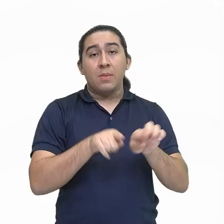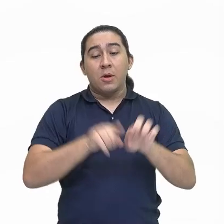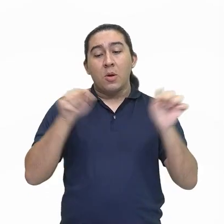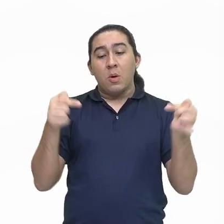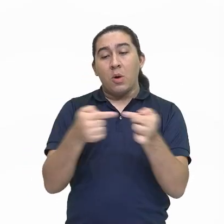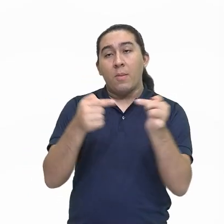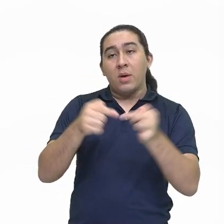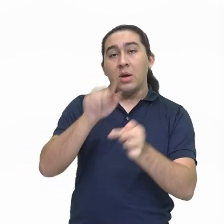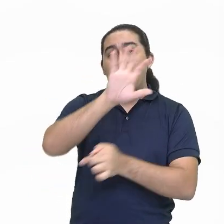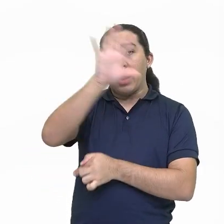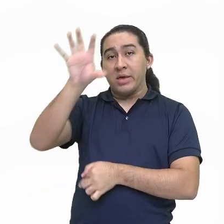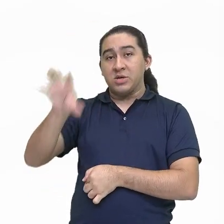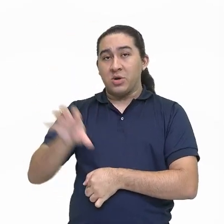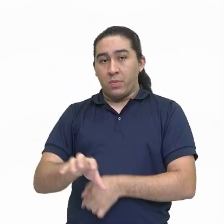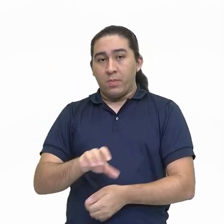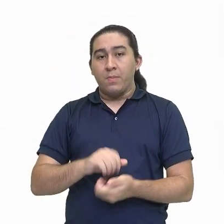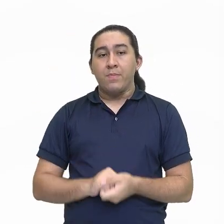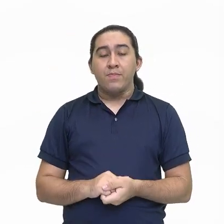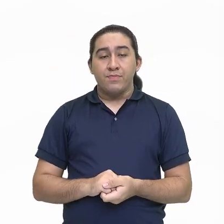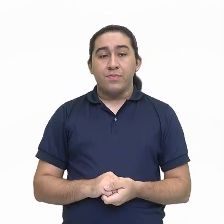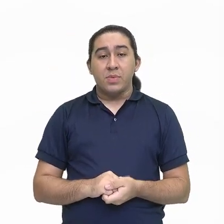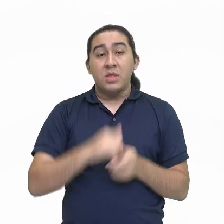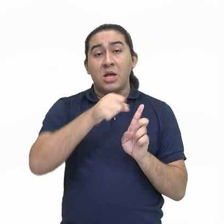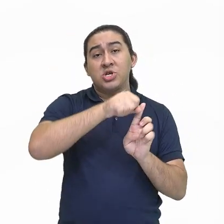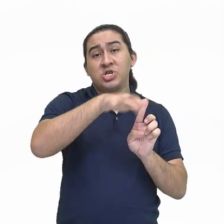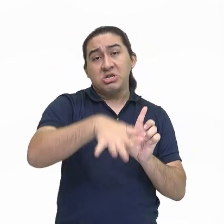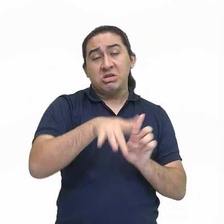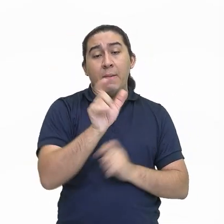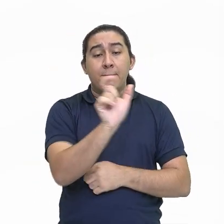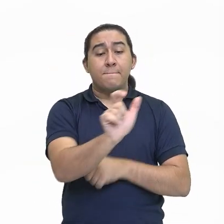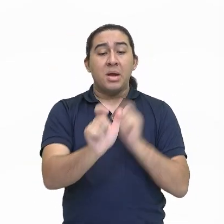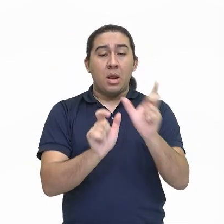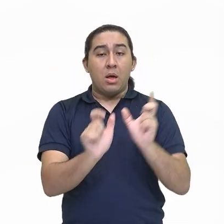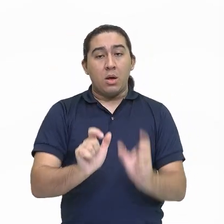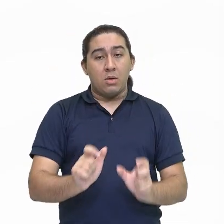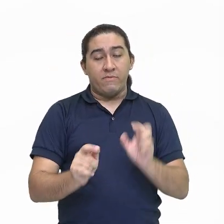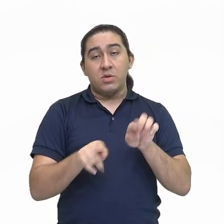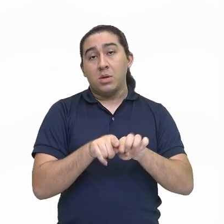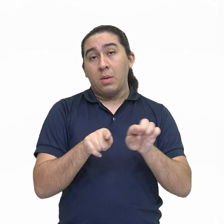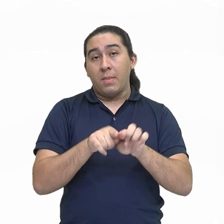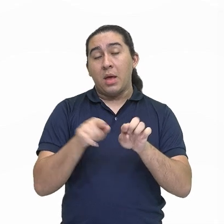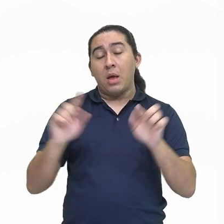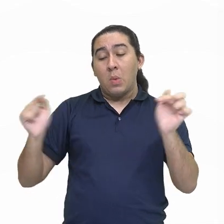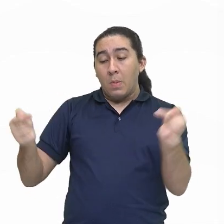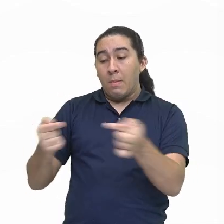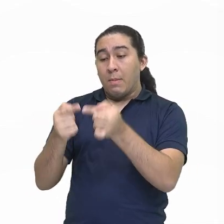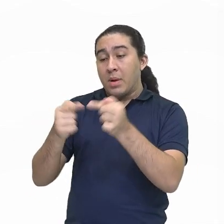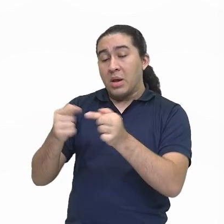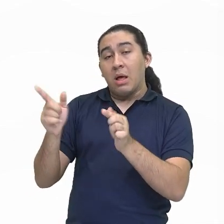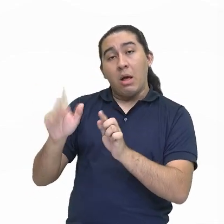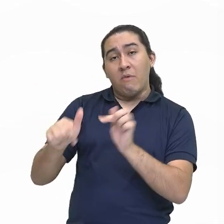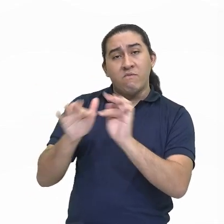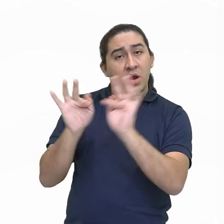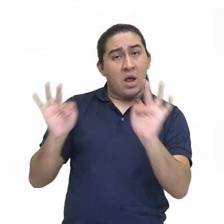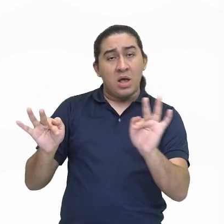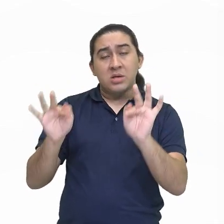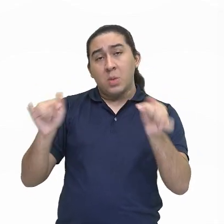regionalismos. As gírias e regionalismos são expressões